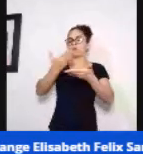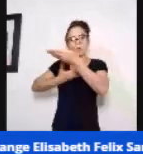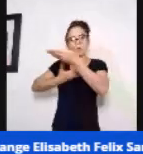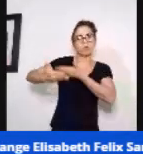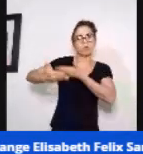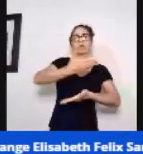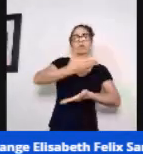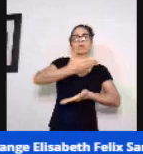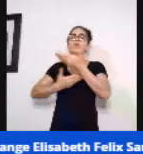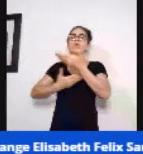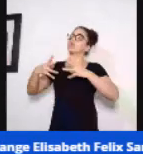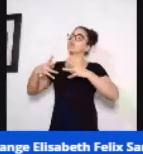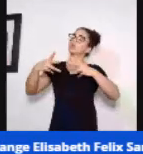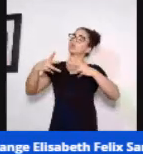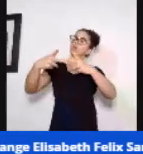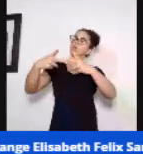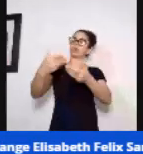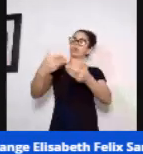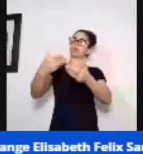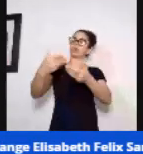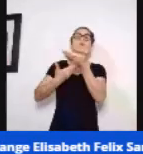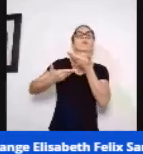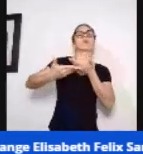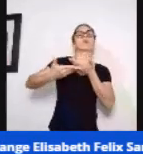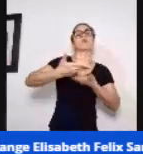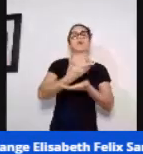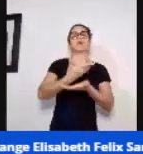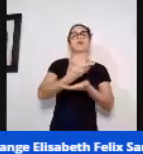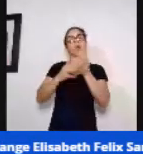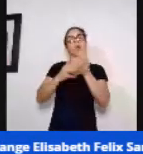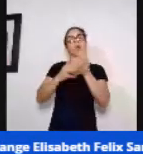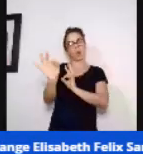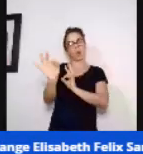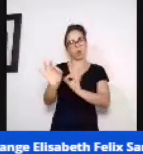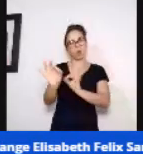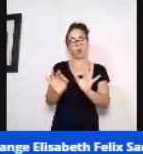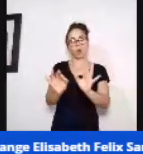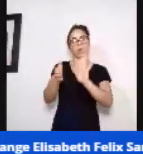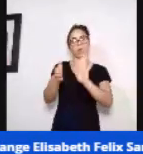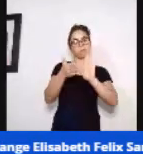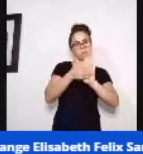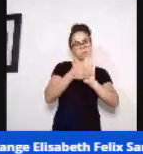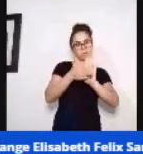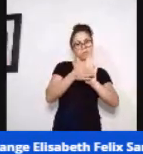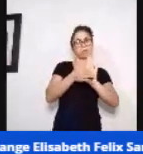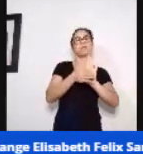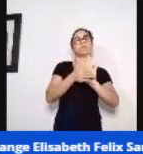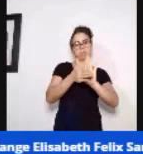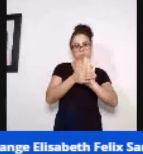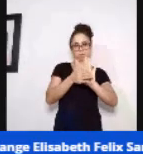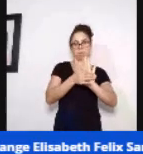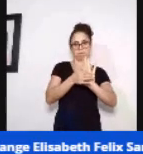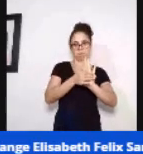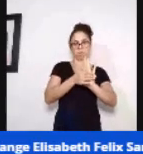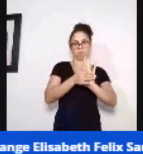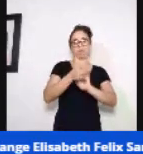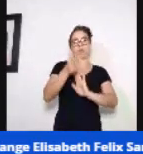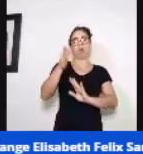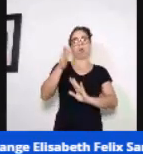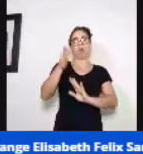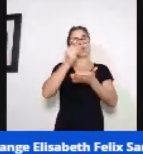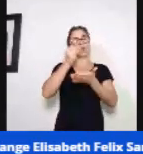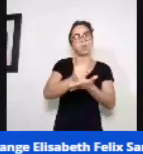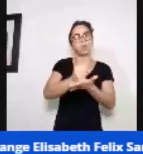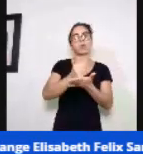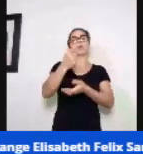na reorganização de uma proposta que atendesse às necessidades da nossa clientela. Então, isso foi